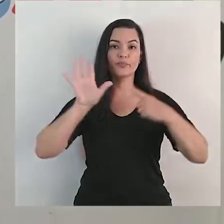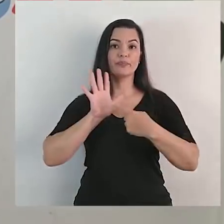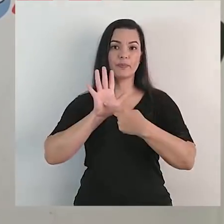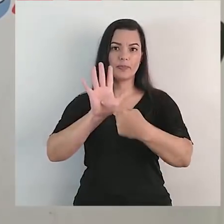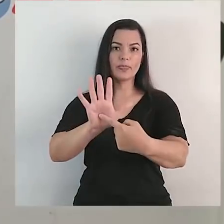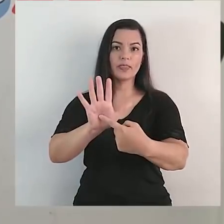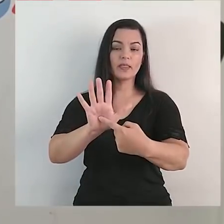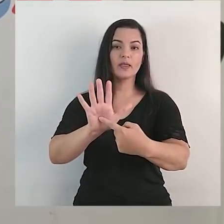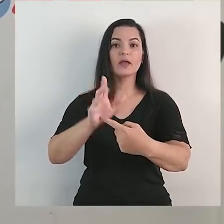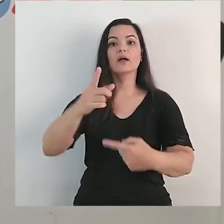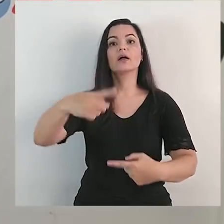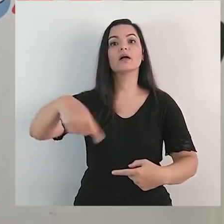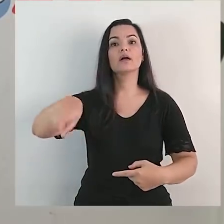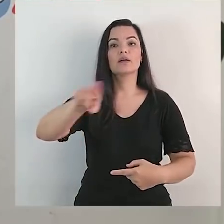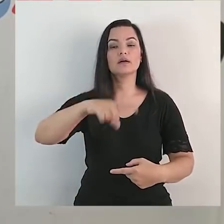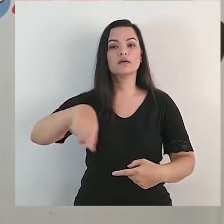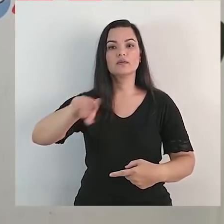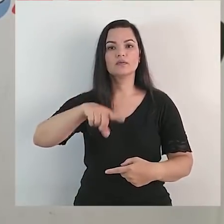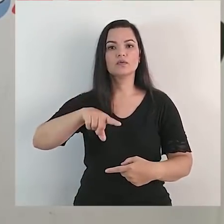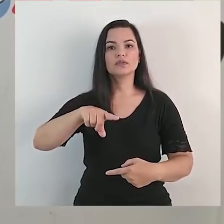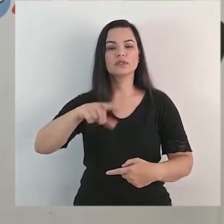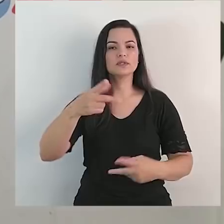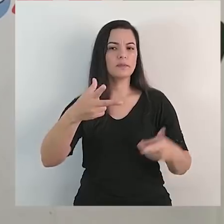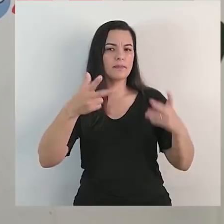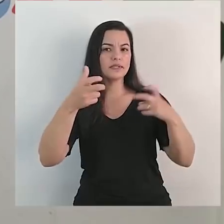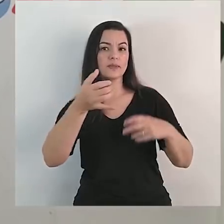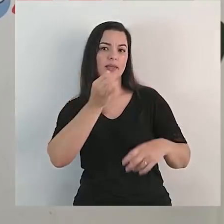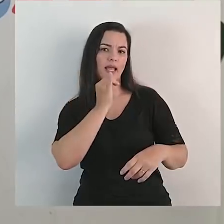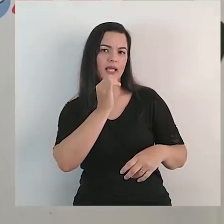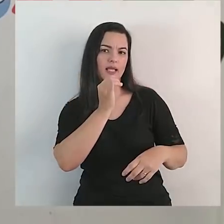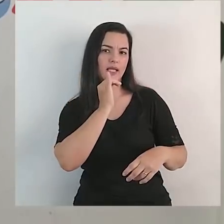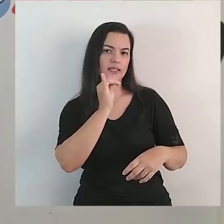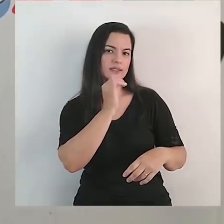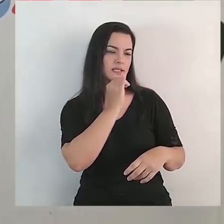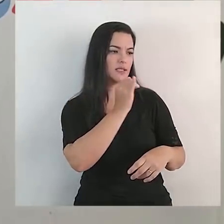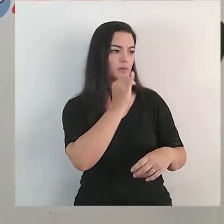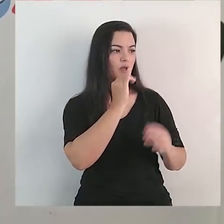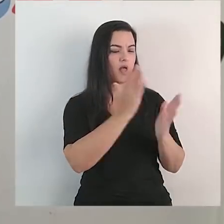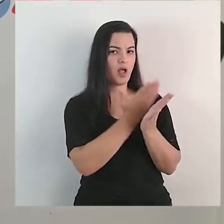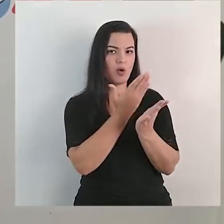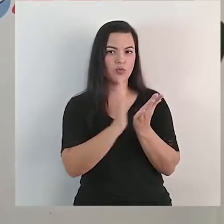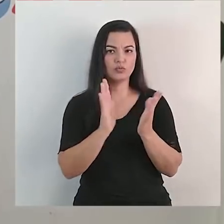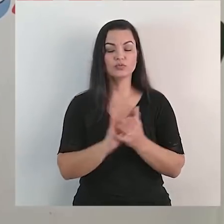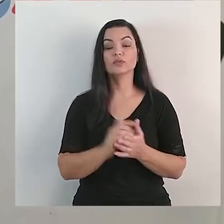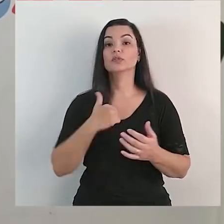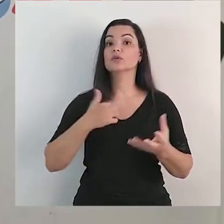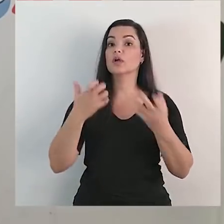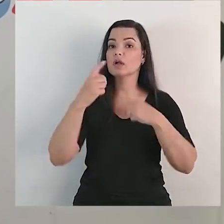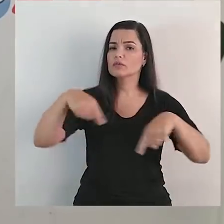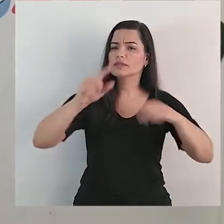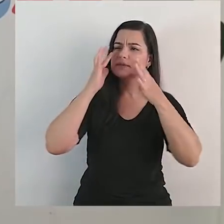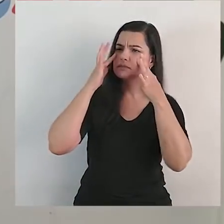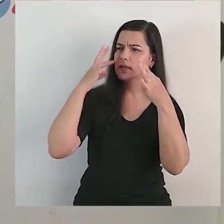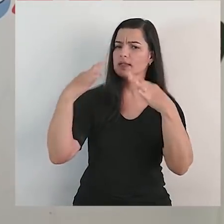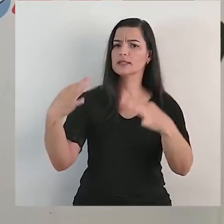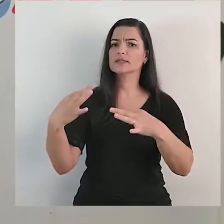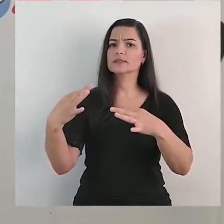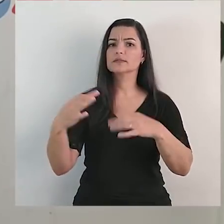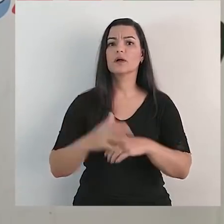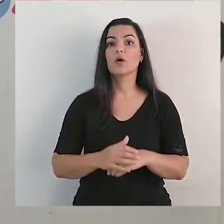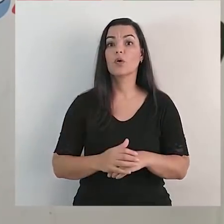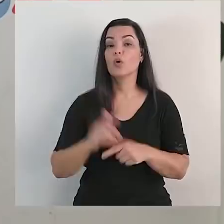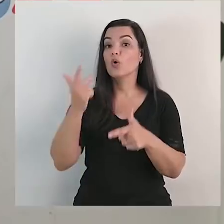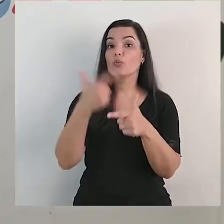compartilhar a tela com vocês e vou apresentar alguns exemplos. A Pro quer que vocês observem